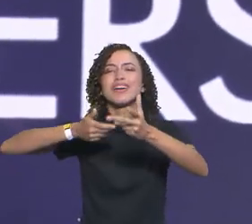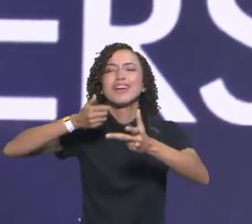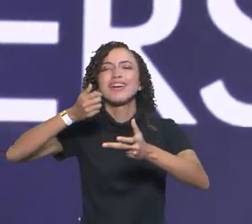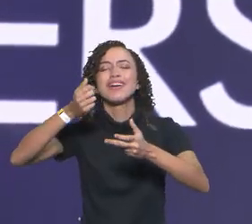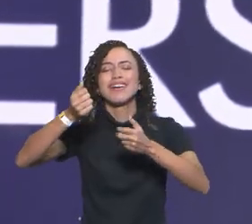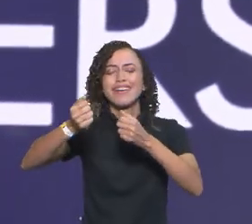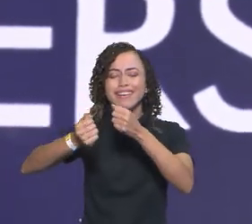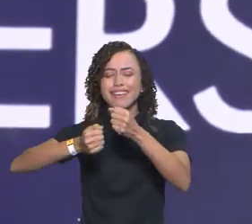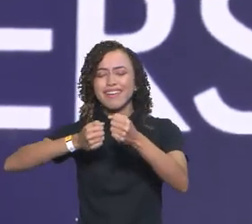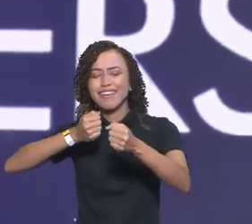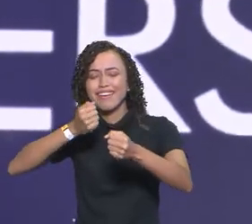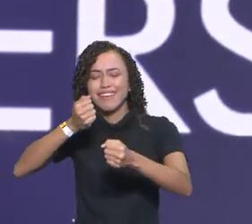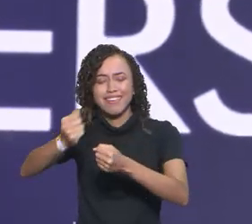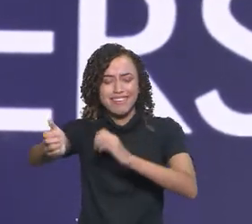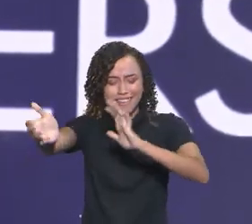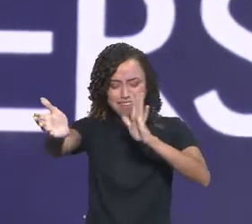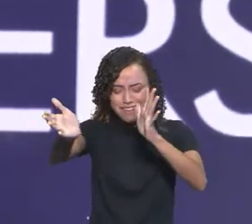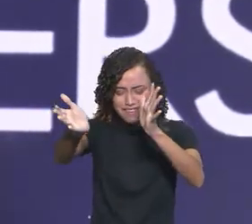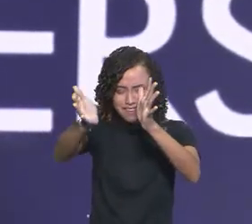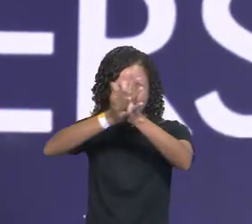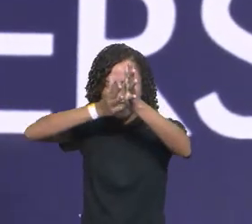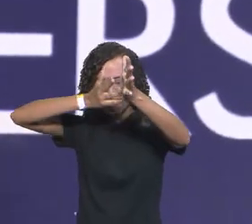aleluia aleluia